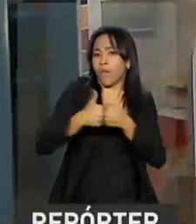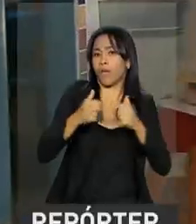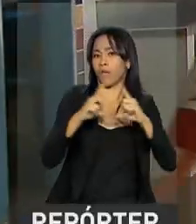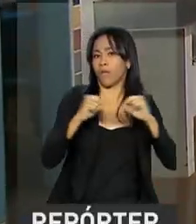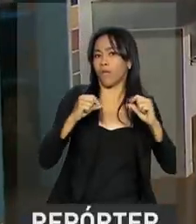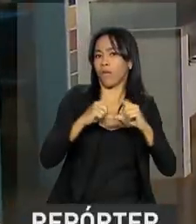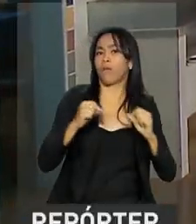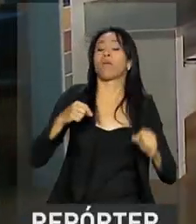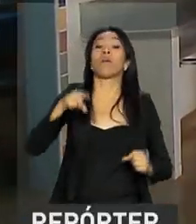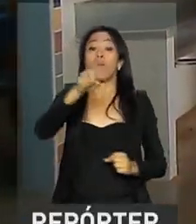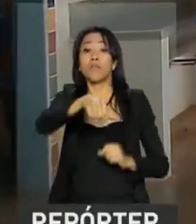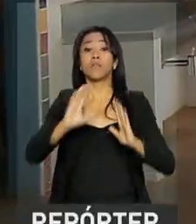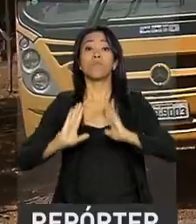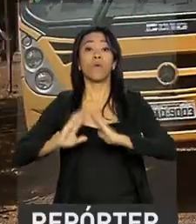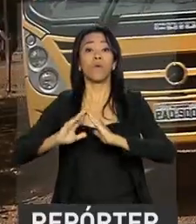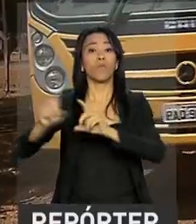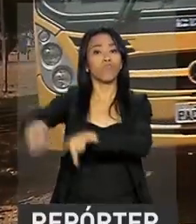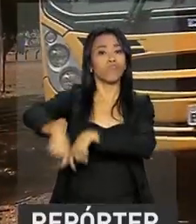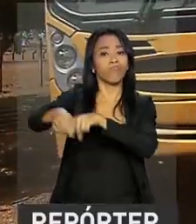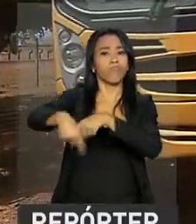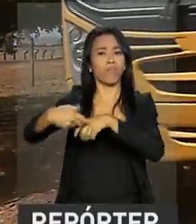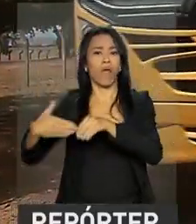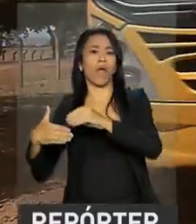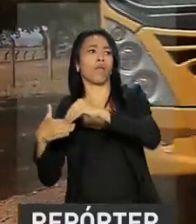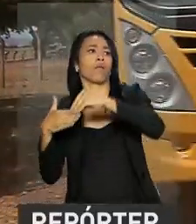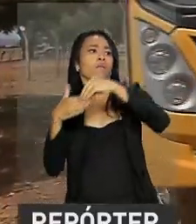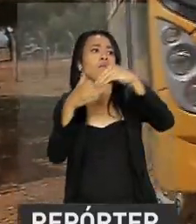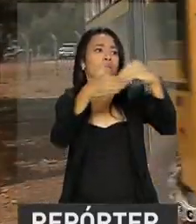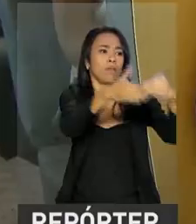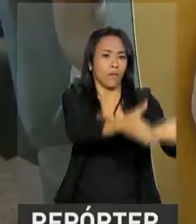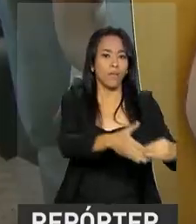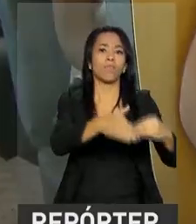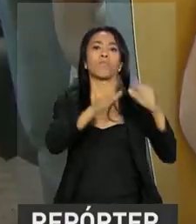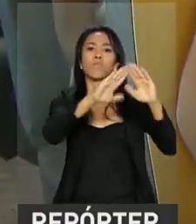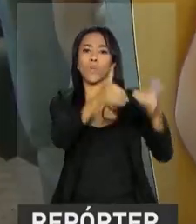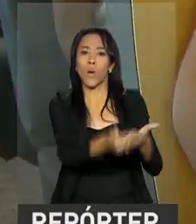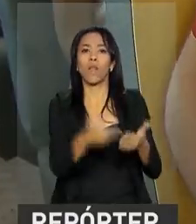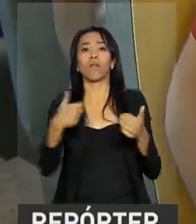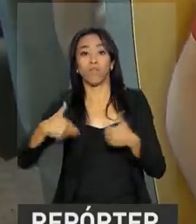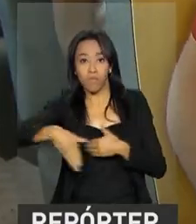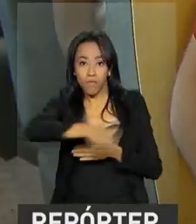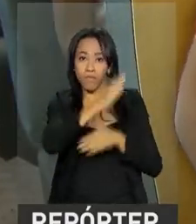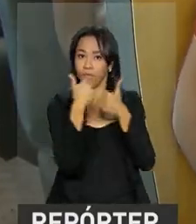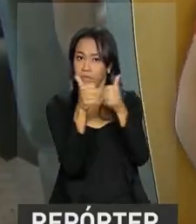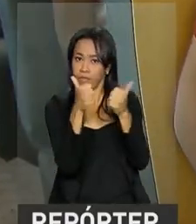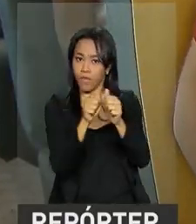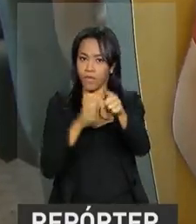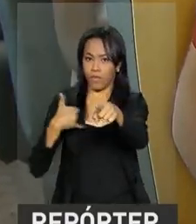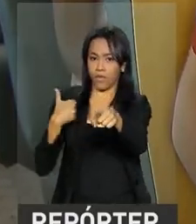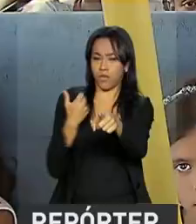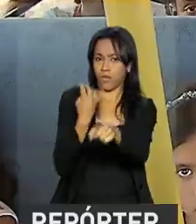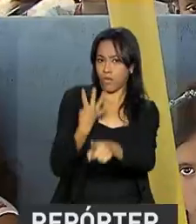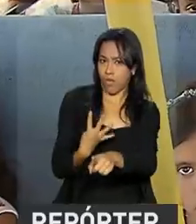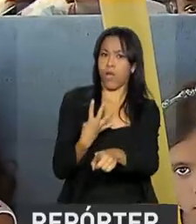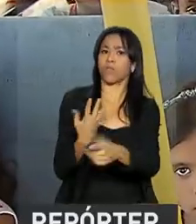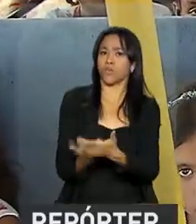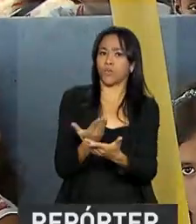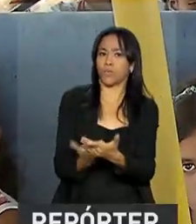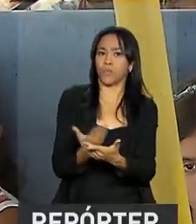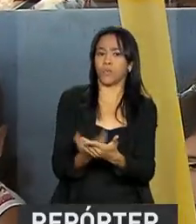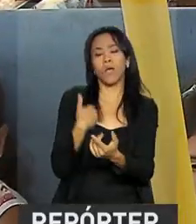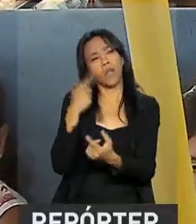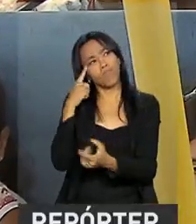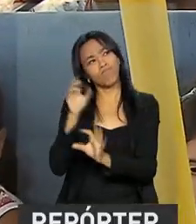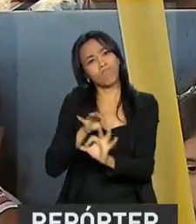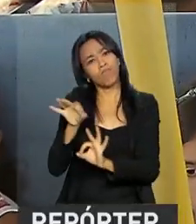Eles moram no campo e para chegar até o local de estudo vão de transporte. Verônica estuda aqui desde os 4 anos de idade e tem